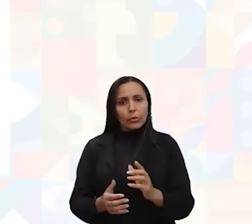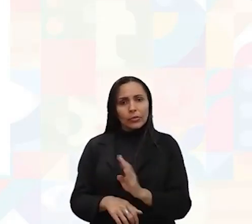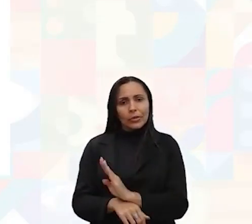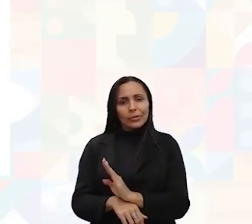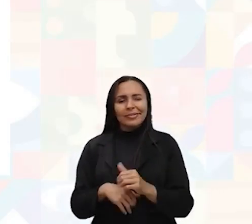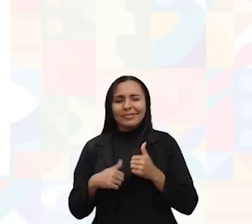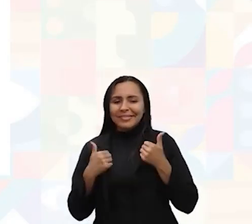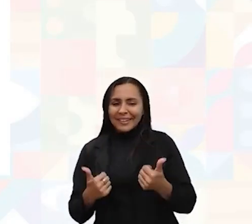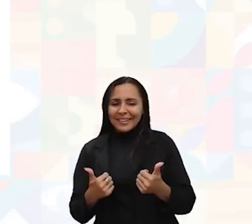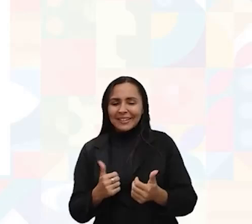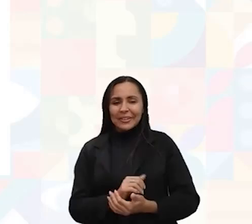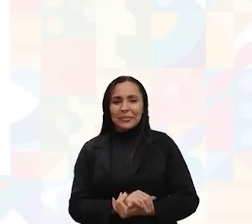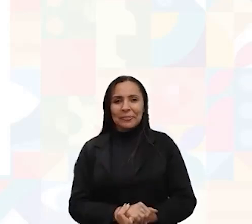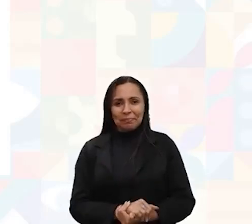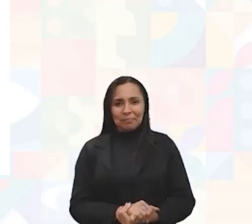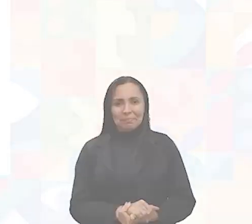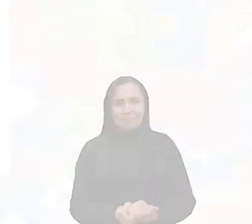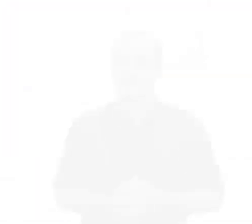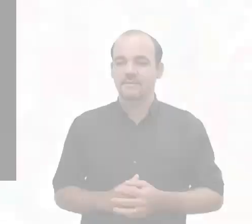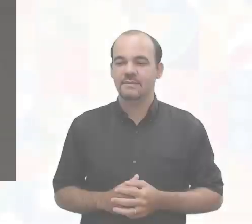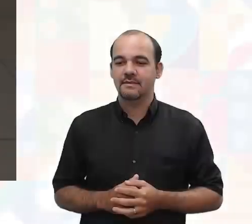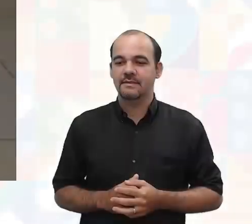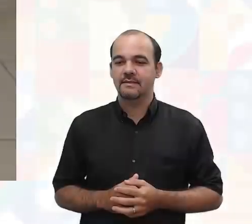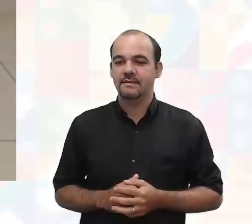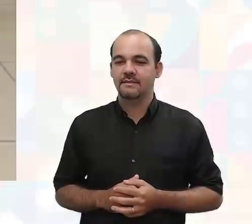certo? Aproveitem.